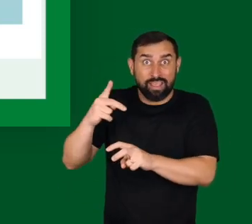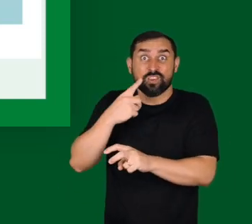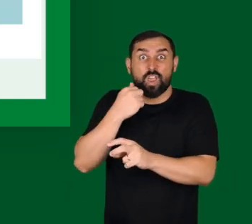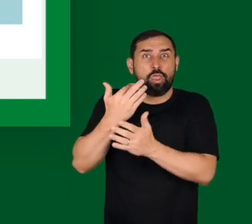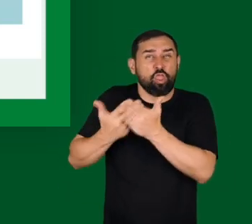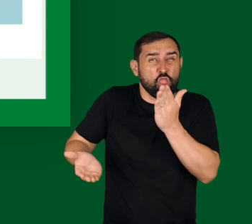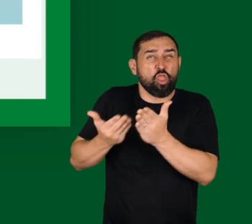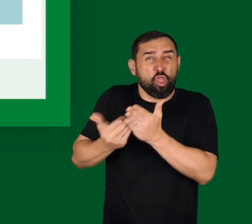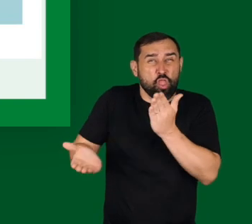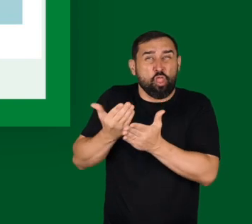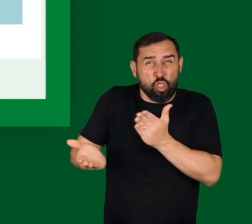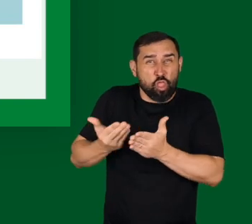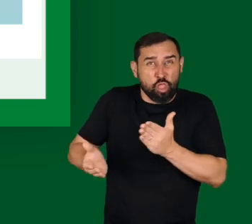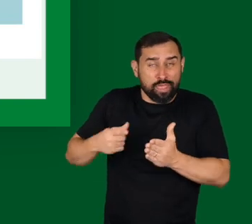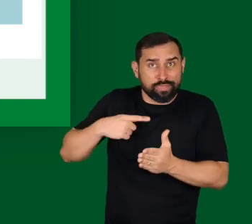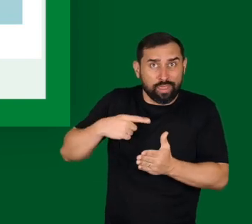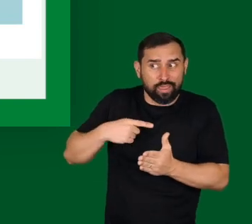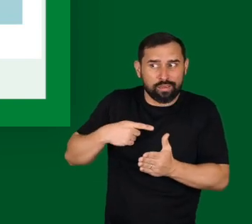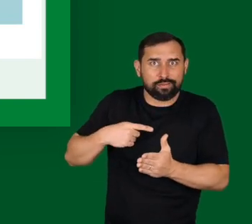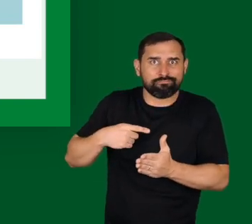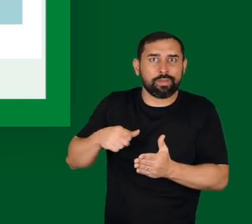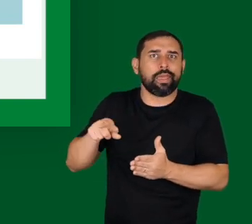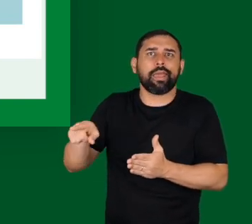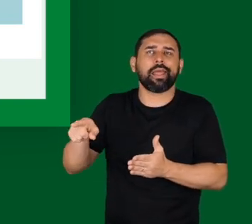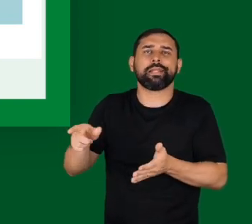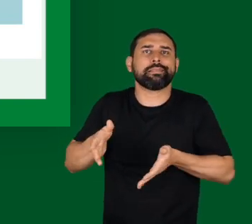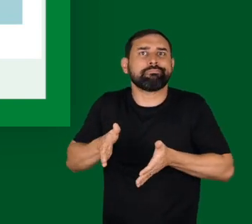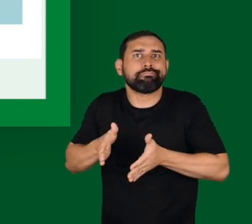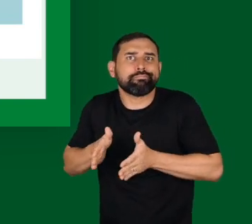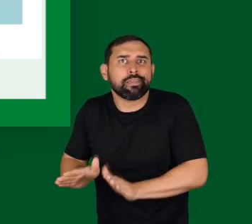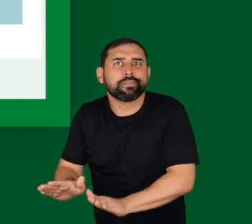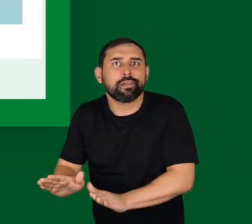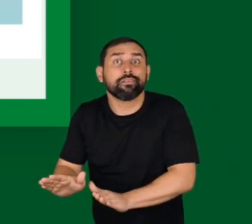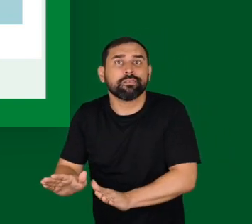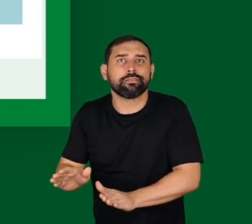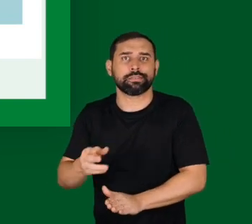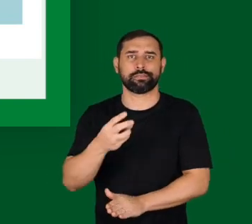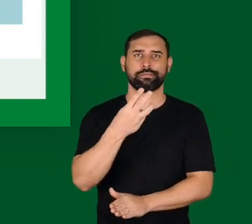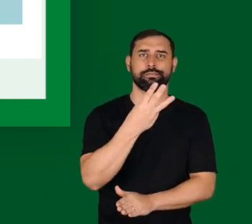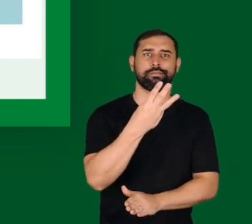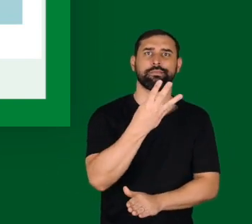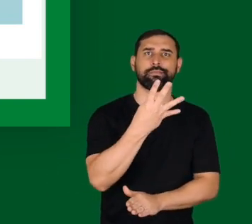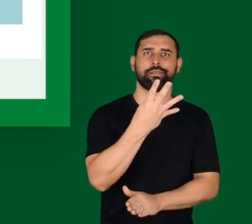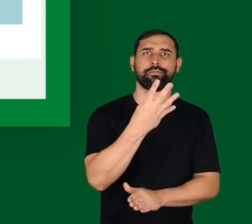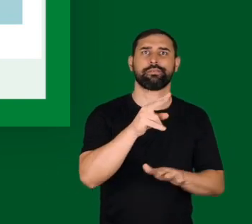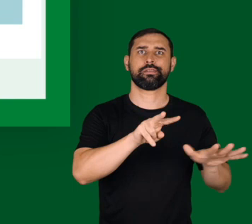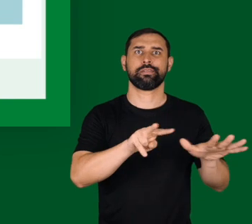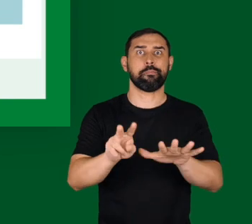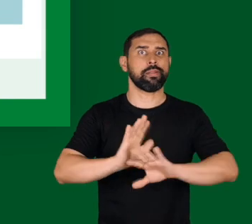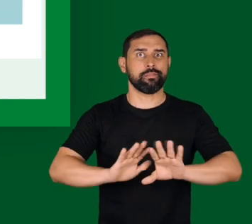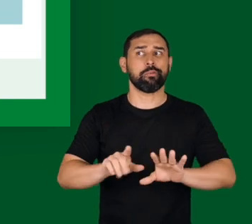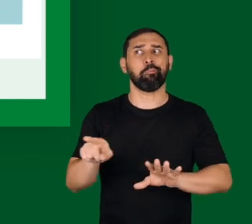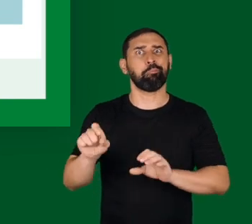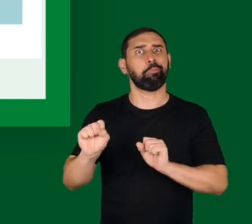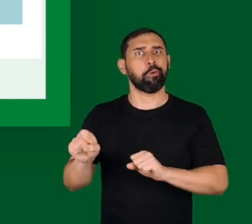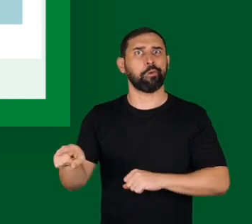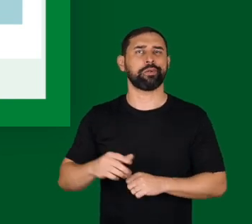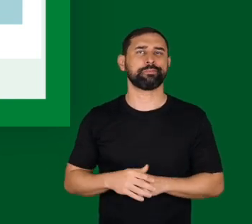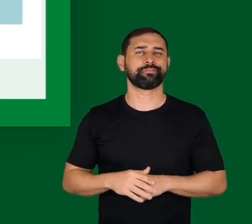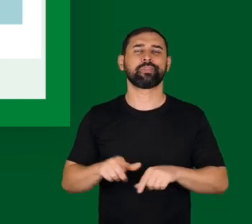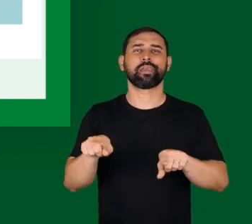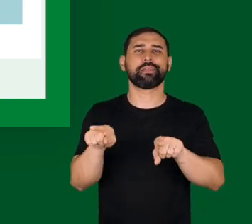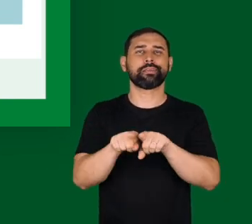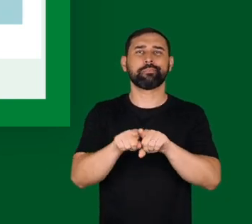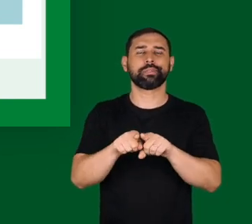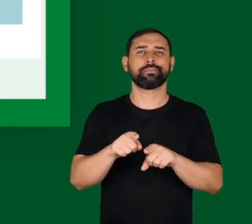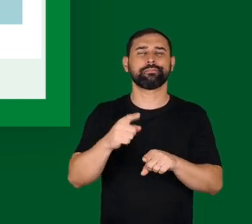intracraniana, em especial no prematuro, e aí eu estou falando dos bebês menores de 34 semanas, as alterações de